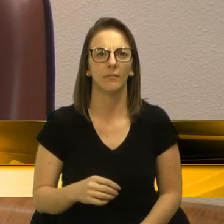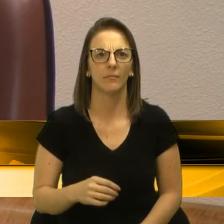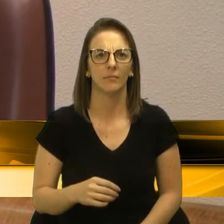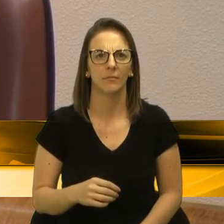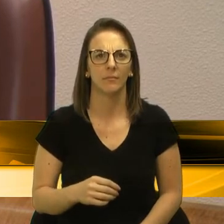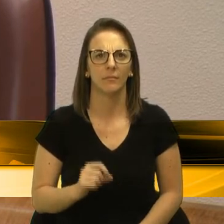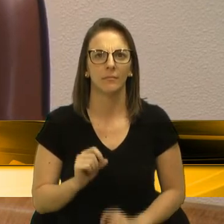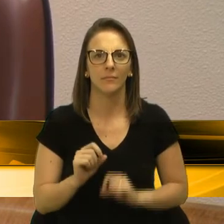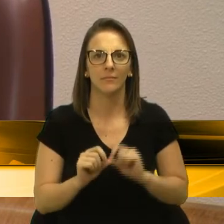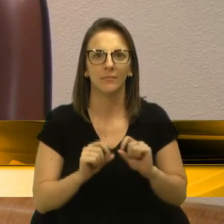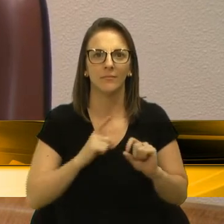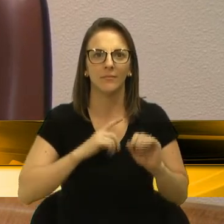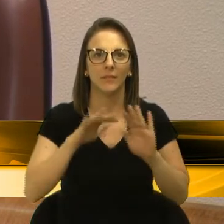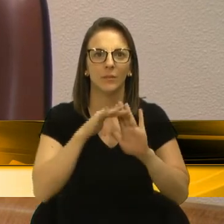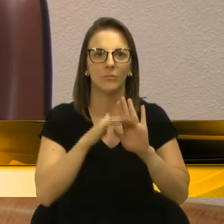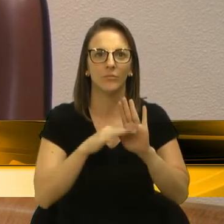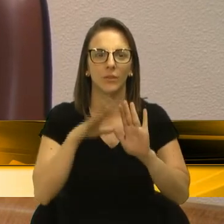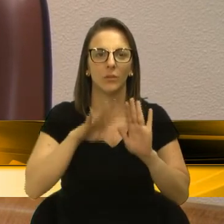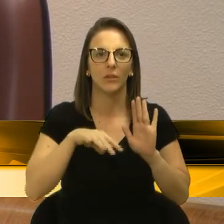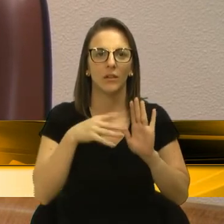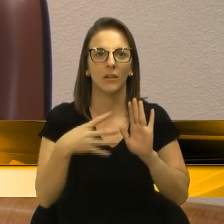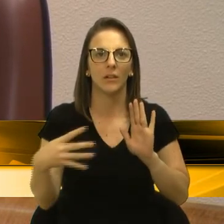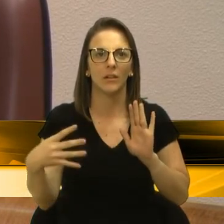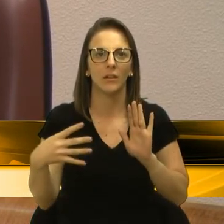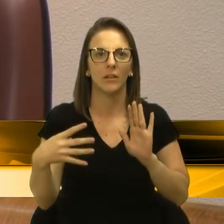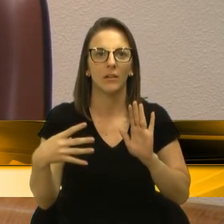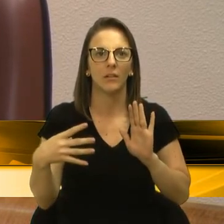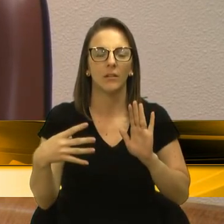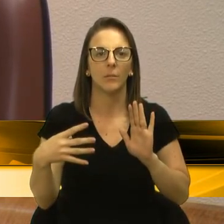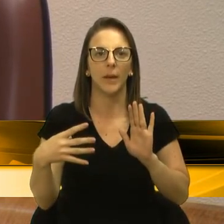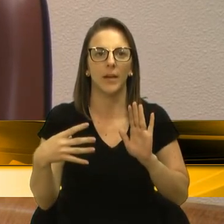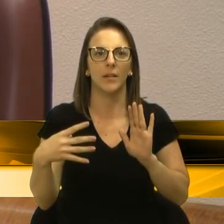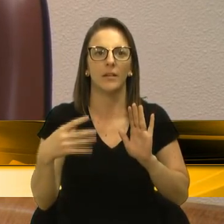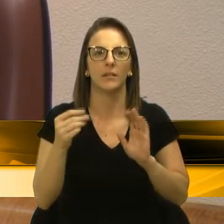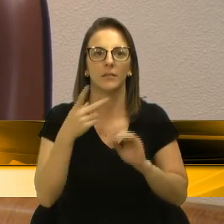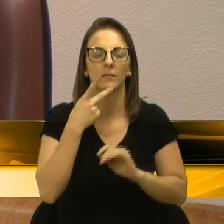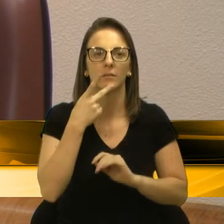4 anexos aos planos regionais estratégicos da subprefeitura instituídos pela lei número